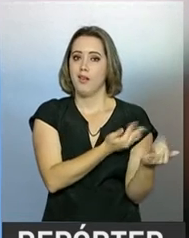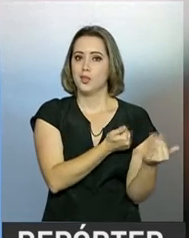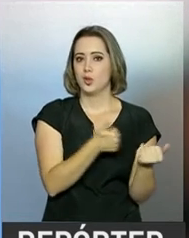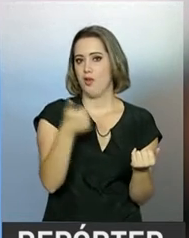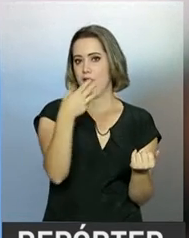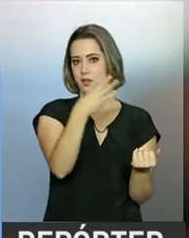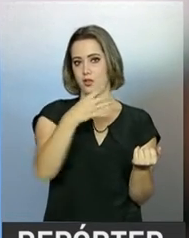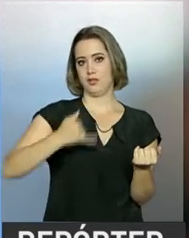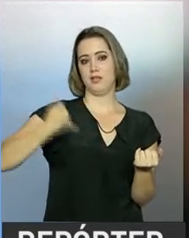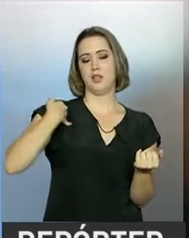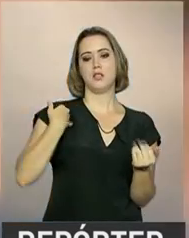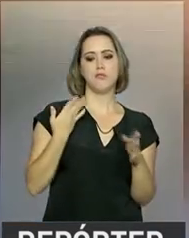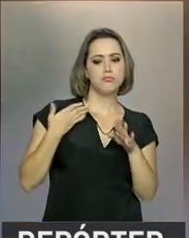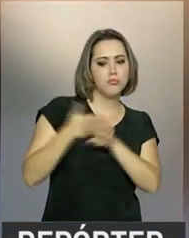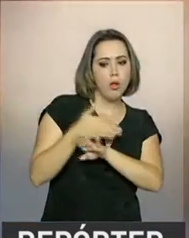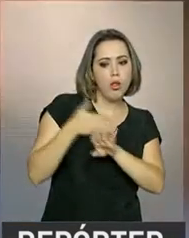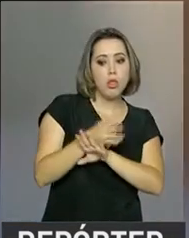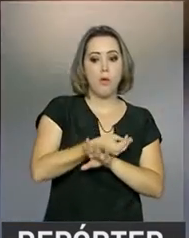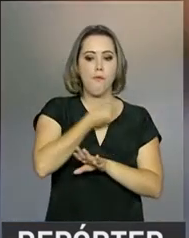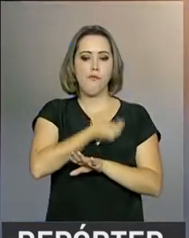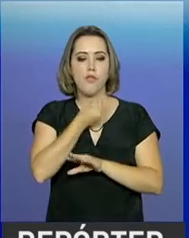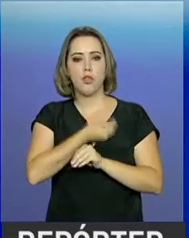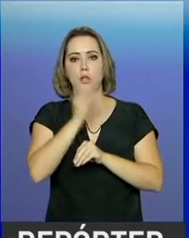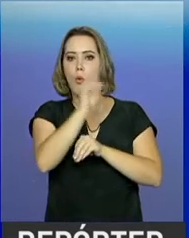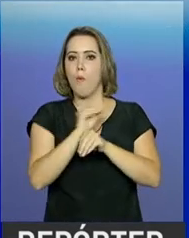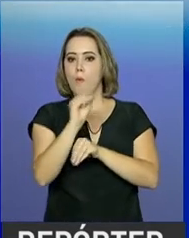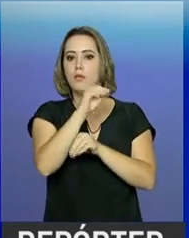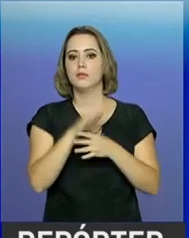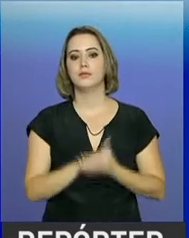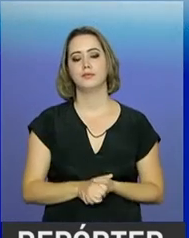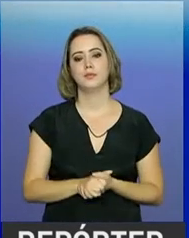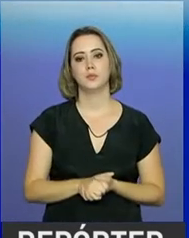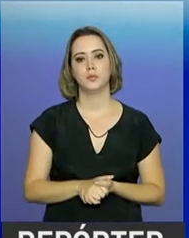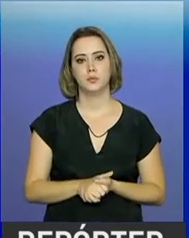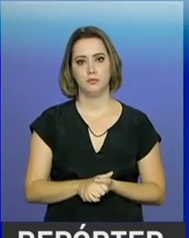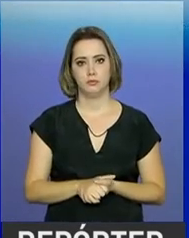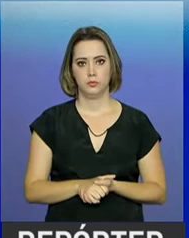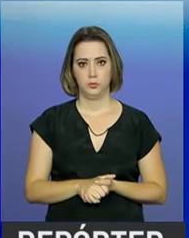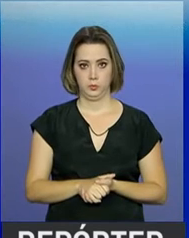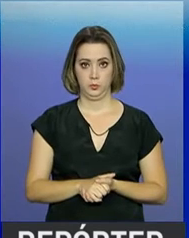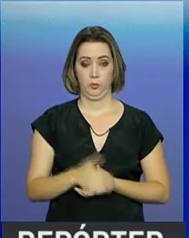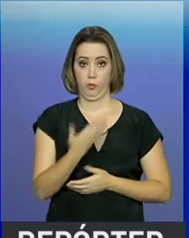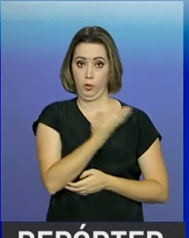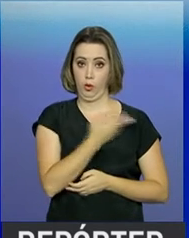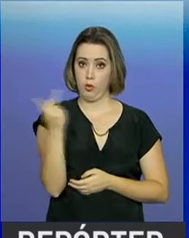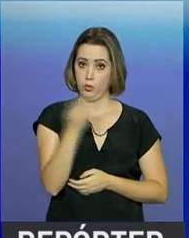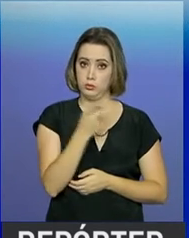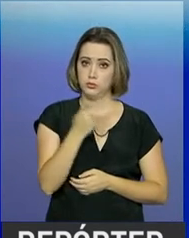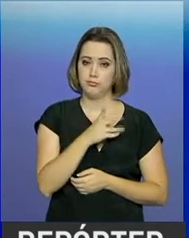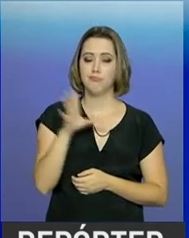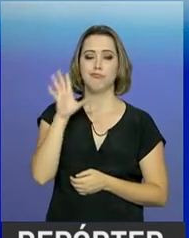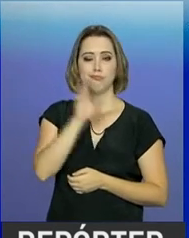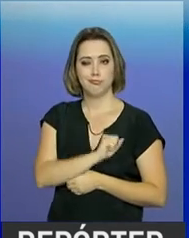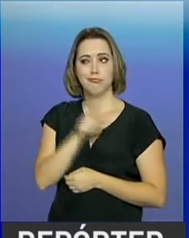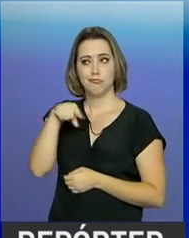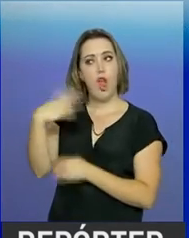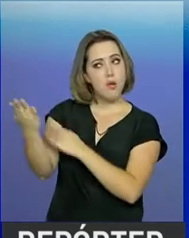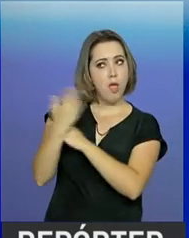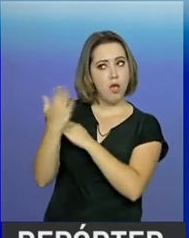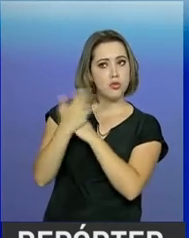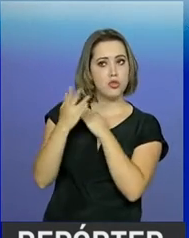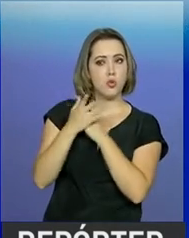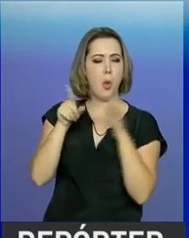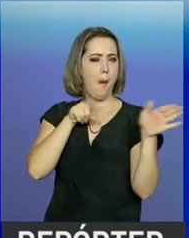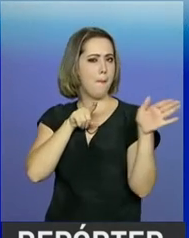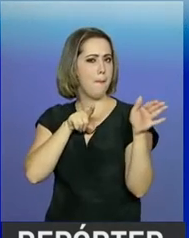participam ativamente da vida da garota 2 por que é tão importante a ajuda da